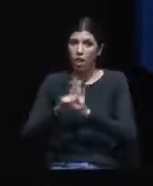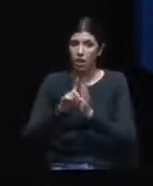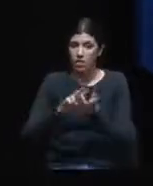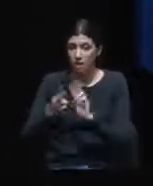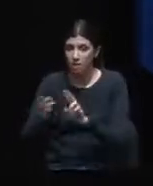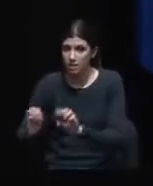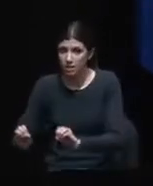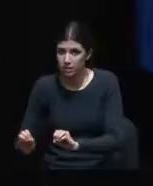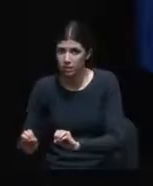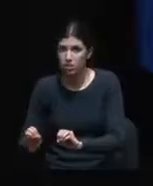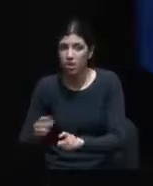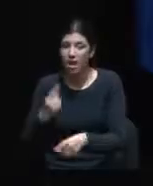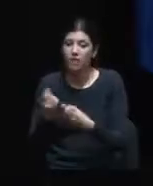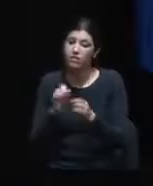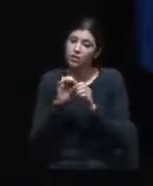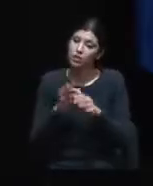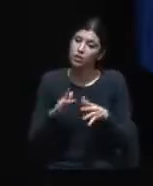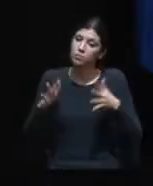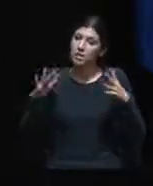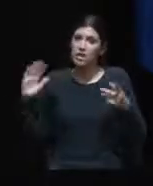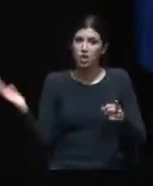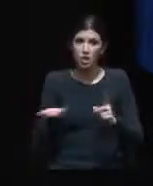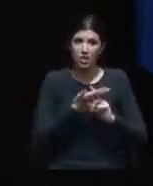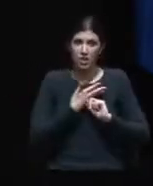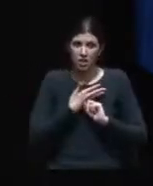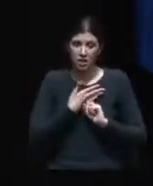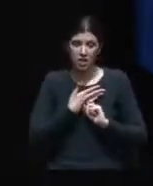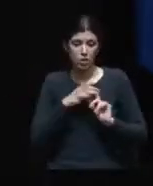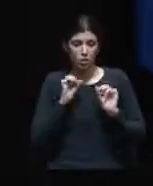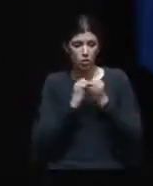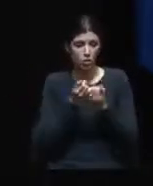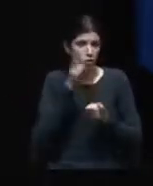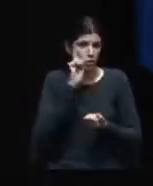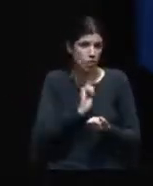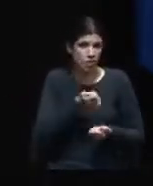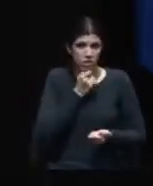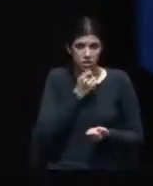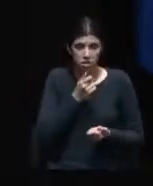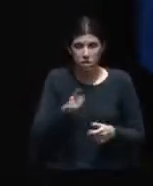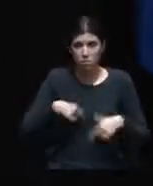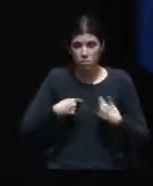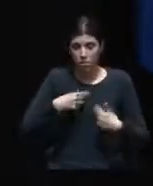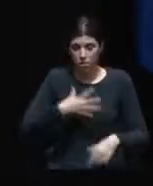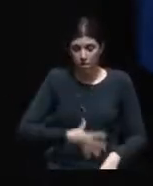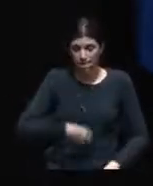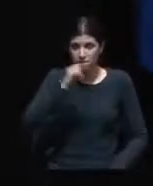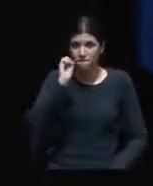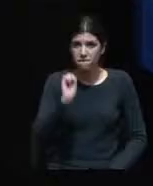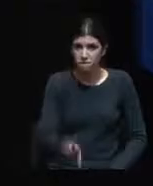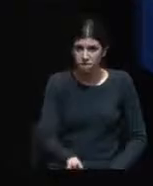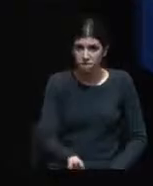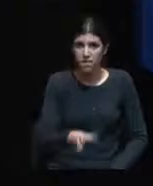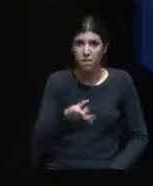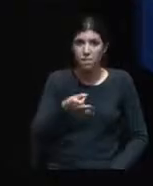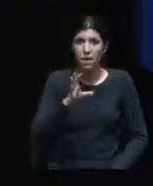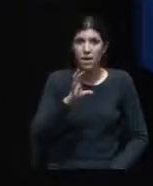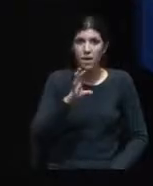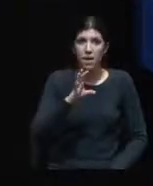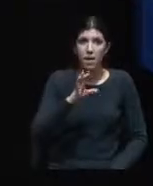legislativas imbuídas de um espírito de condenação social das mulheres que optam por interromper a gravidez, que